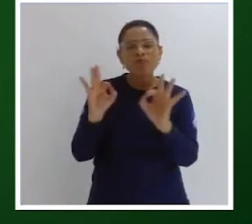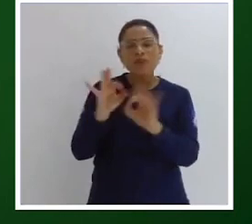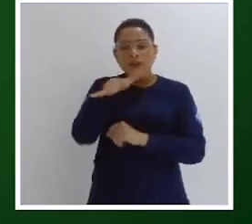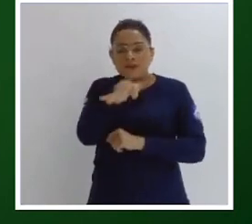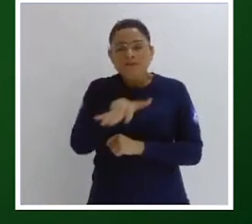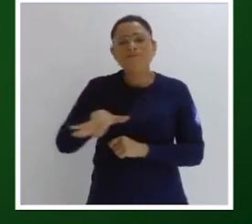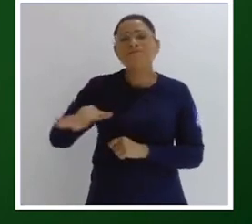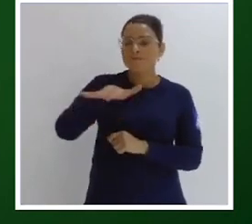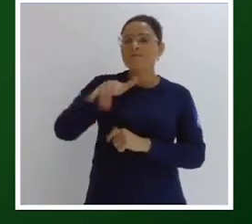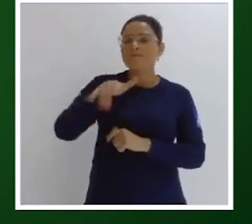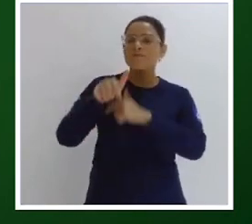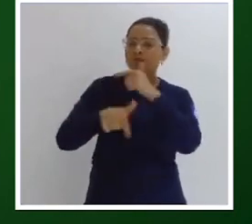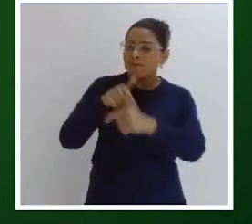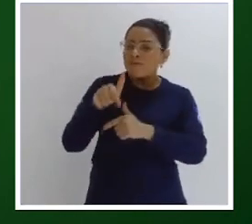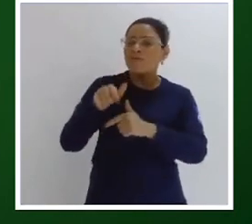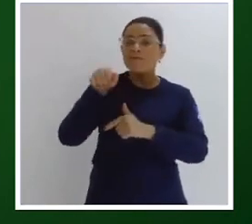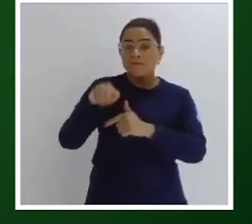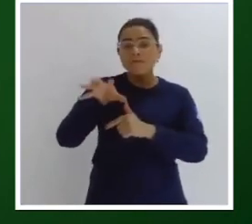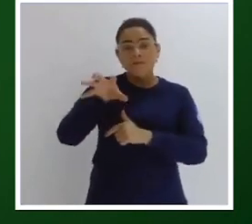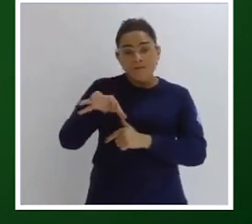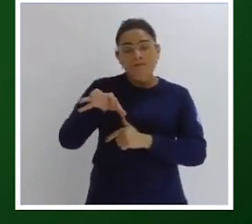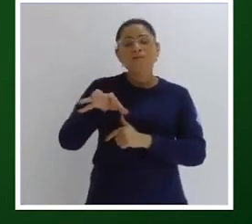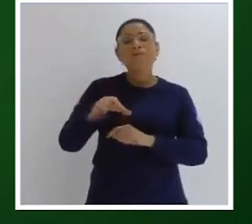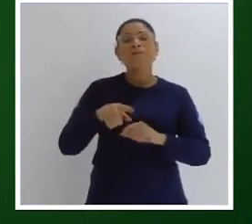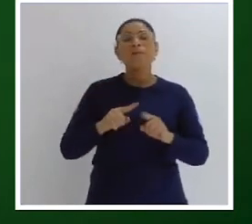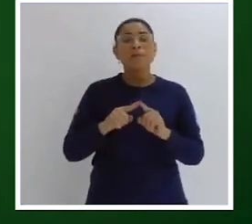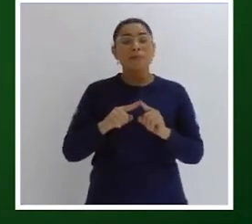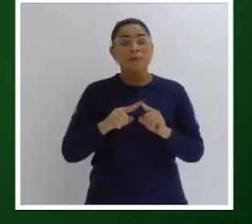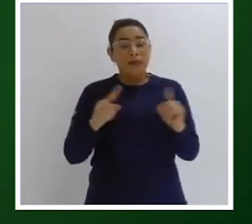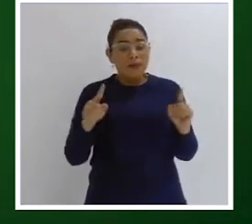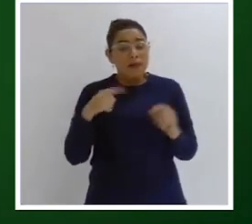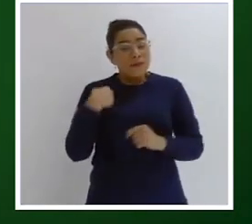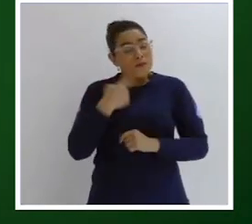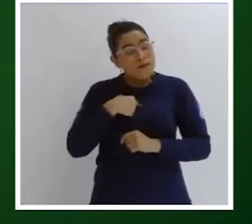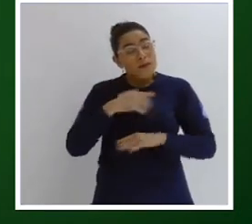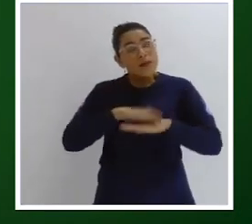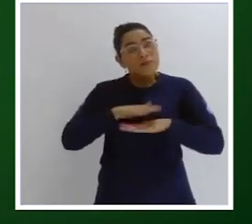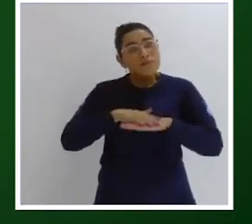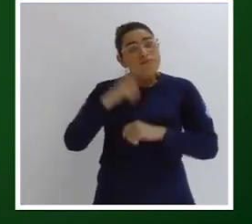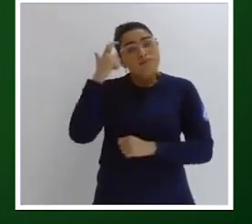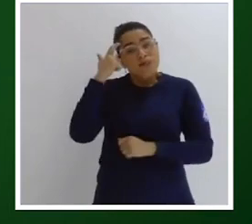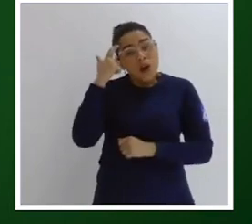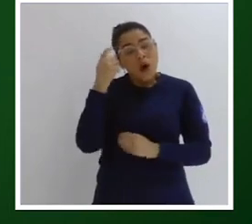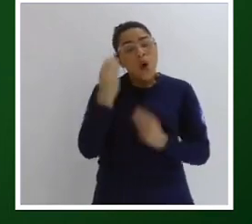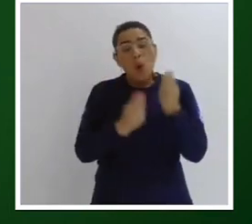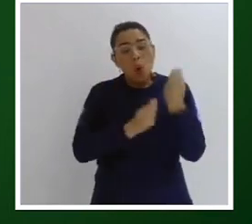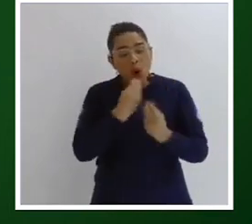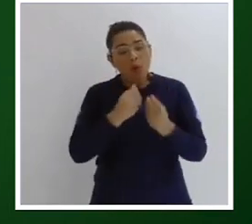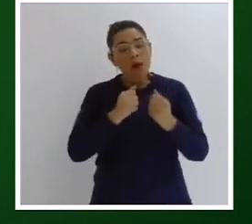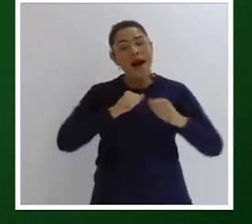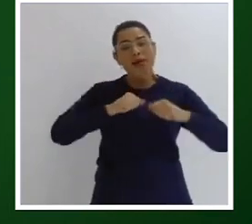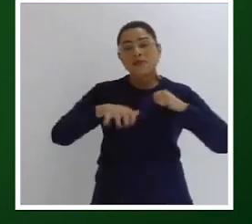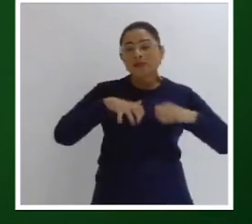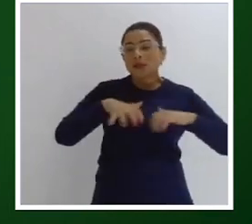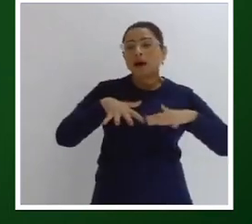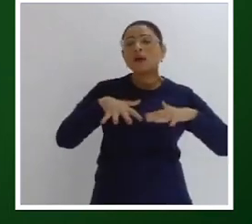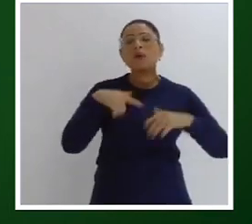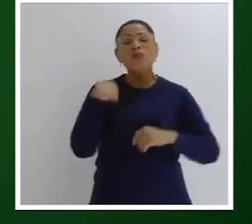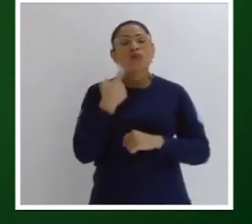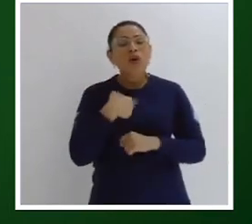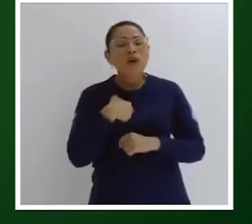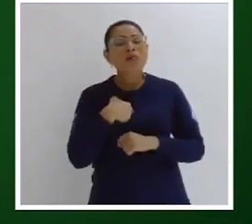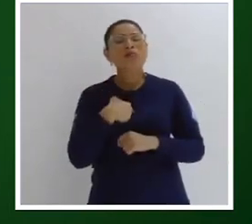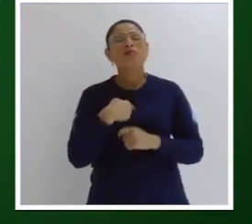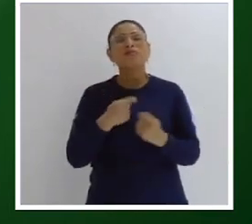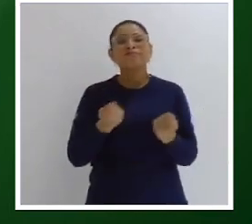você é dirigente professora não fez aqui pensar né imediatamente nas nossas ações o que nós